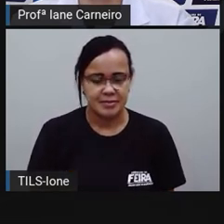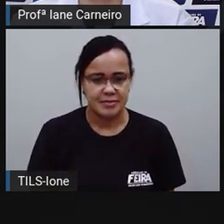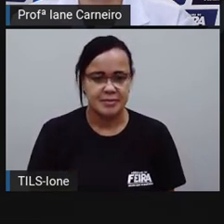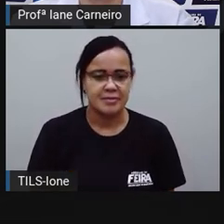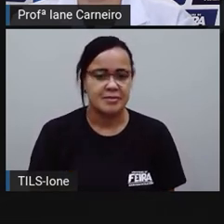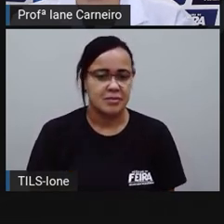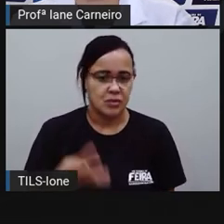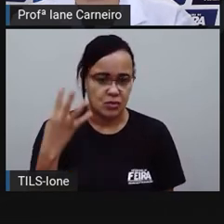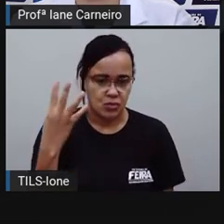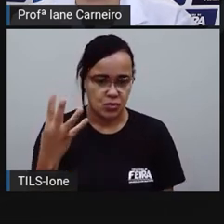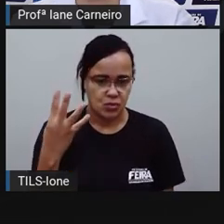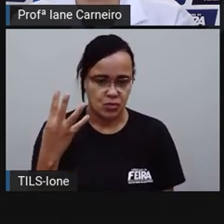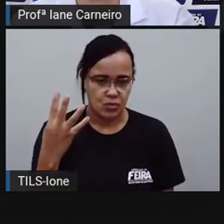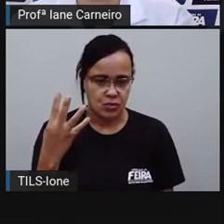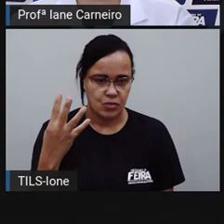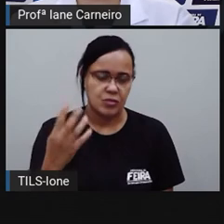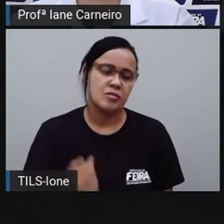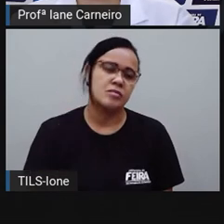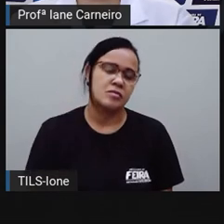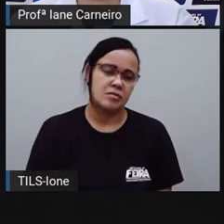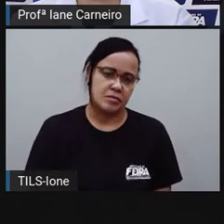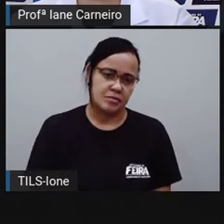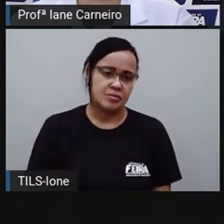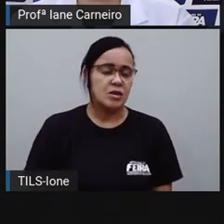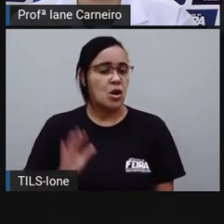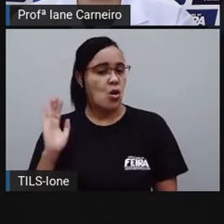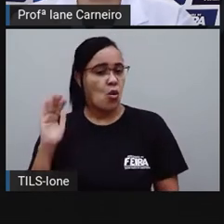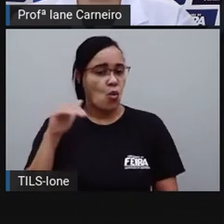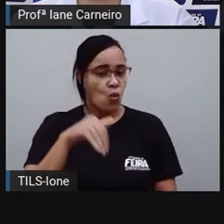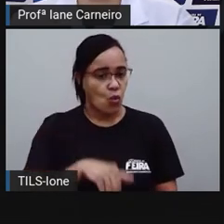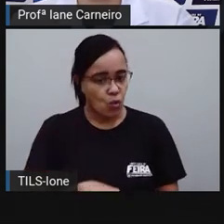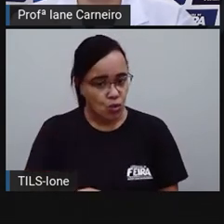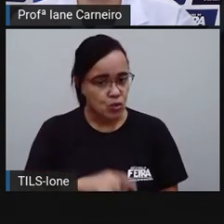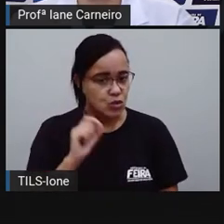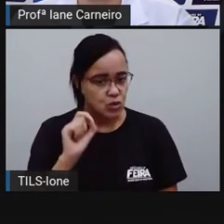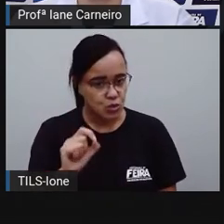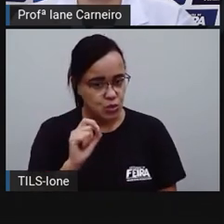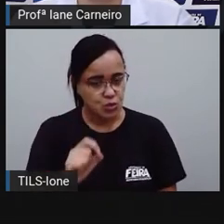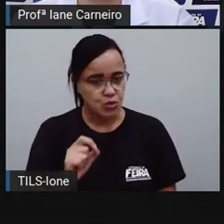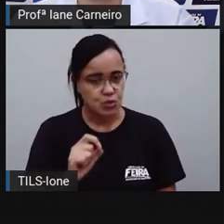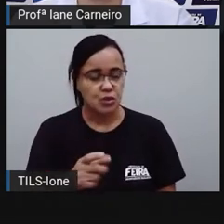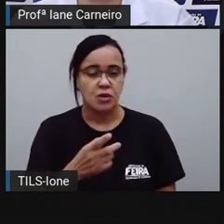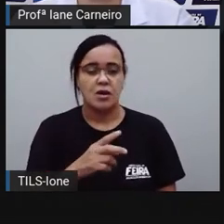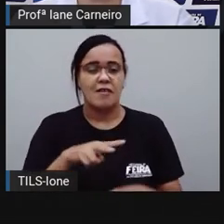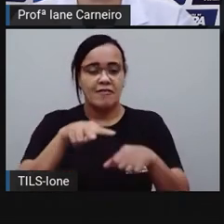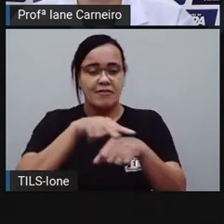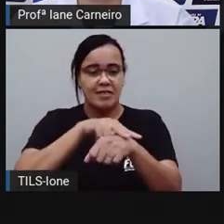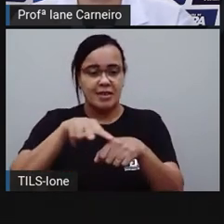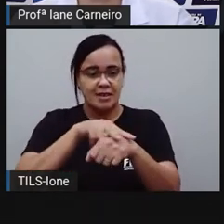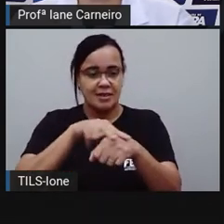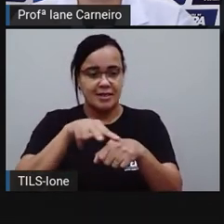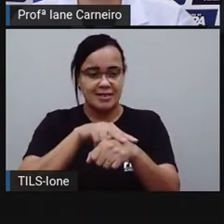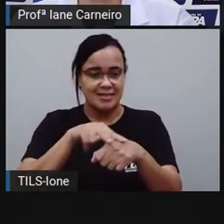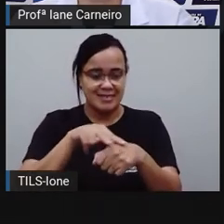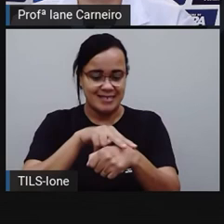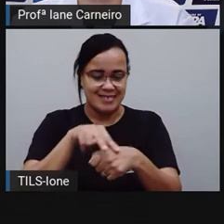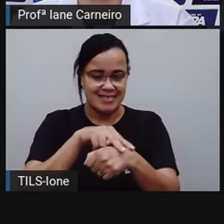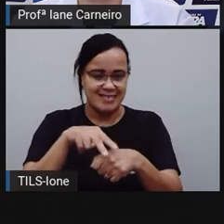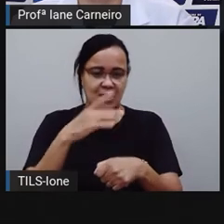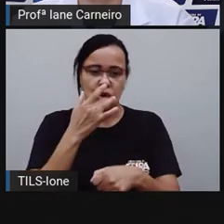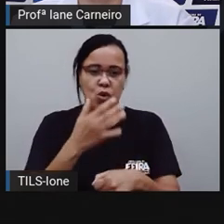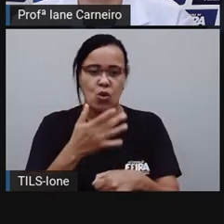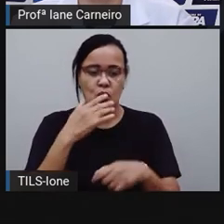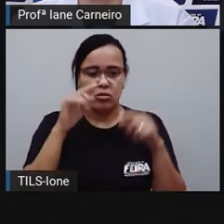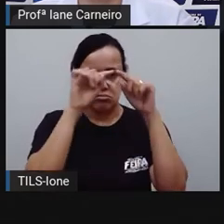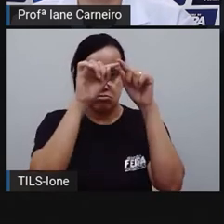três, quatro. Por último, a gente vai pintar com a cor verde. A gente vai identificar os